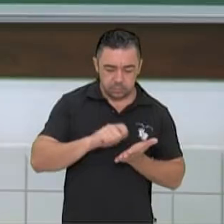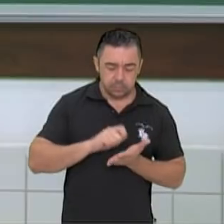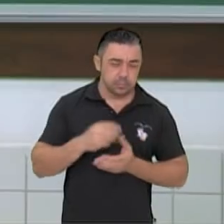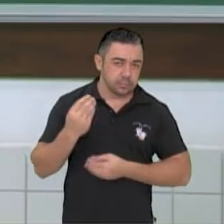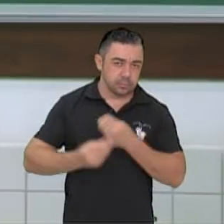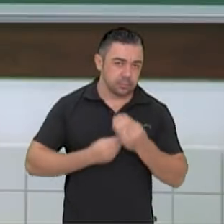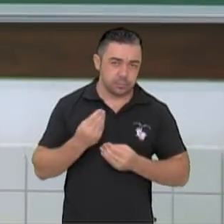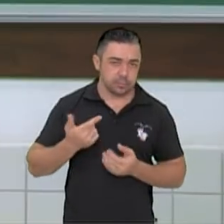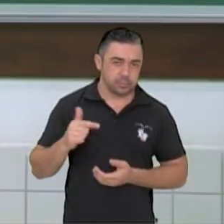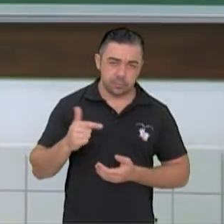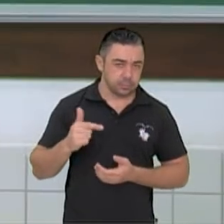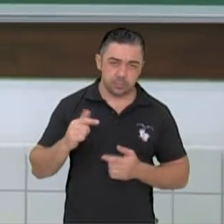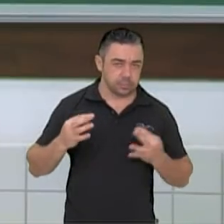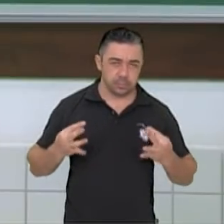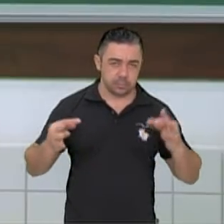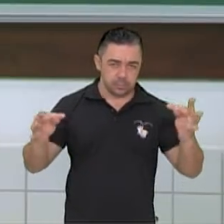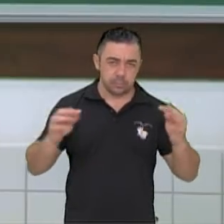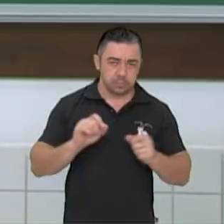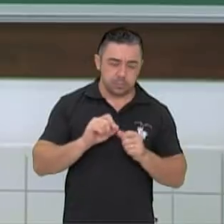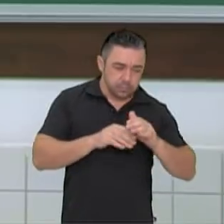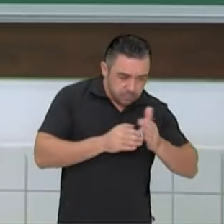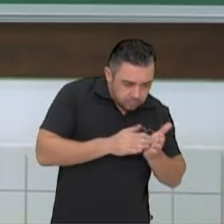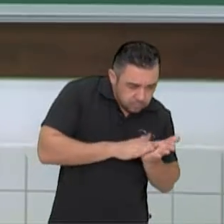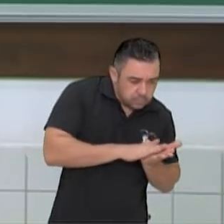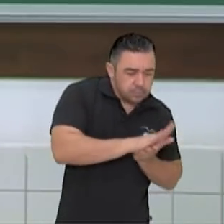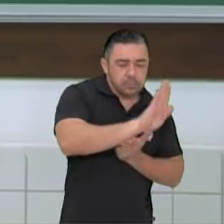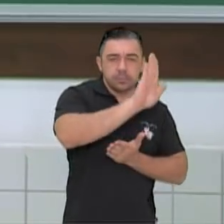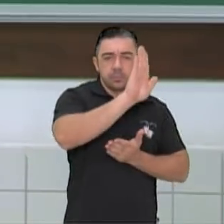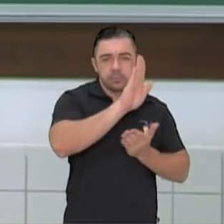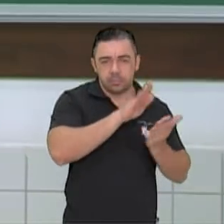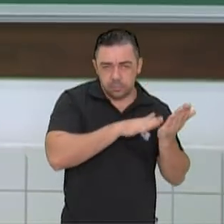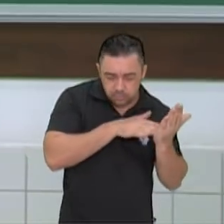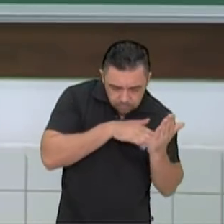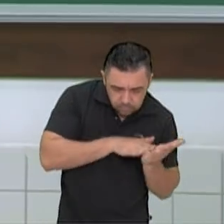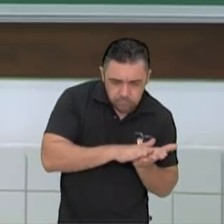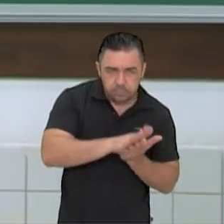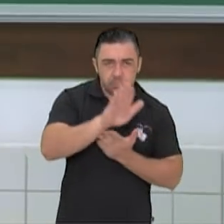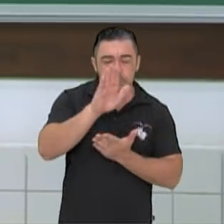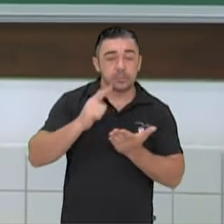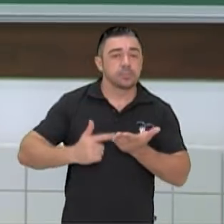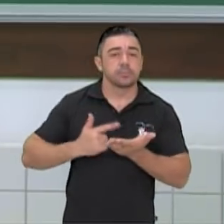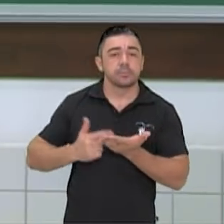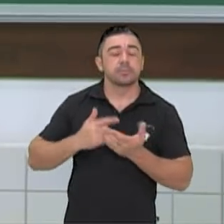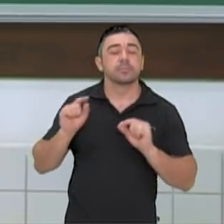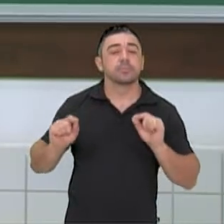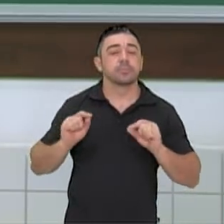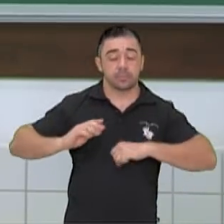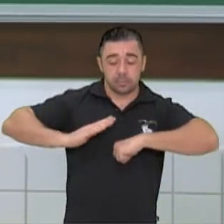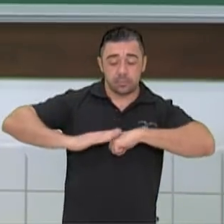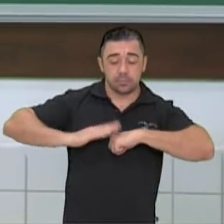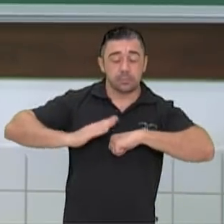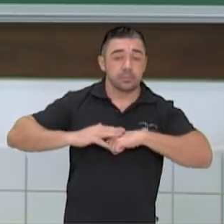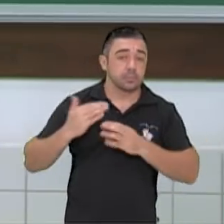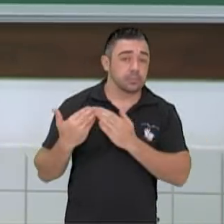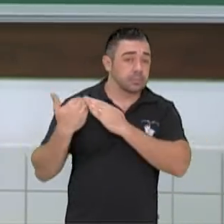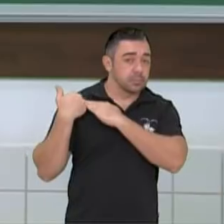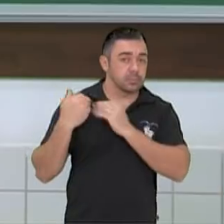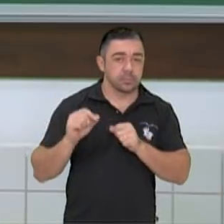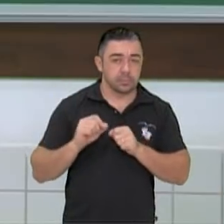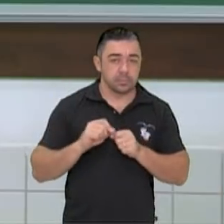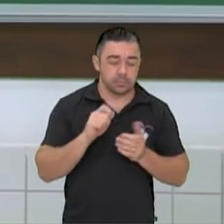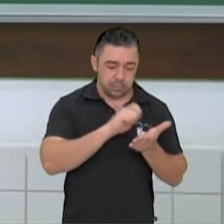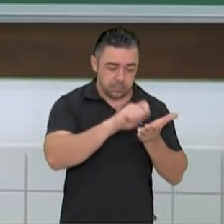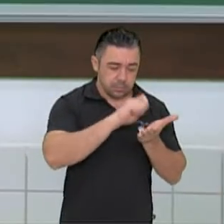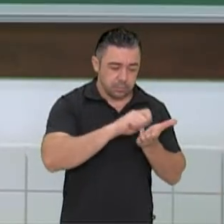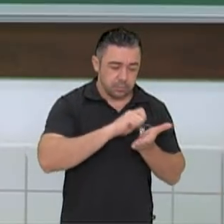você não tinha nenhuma tecnologia para fazer o desenvolvimento de produções de livros? Quem que era responsável por fazer toda essa produção? Os